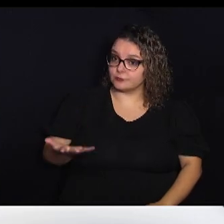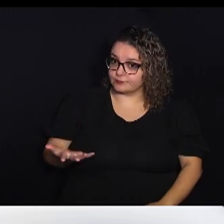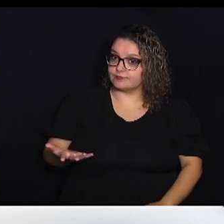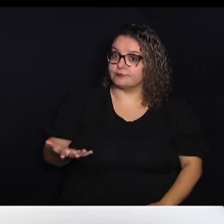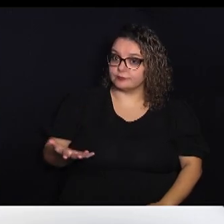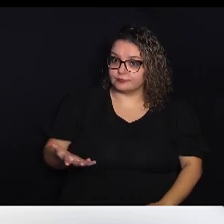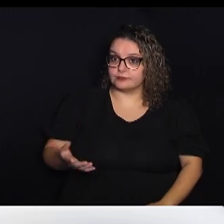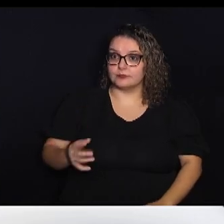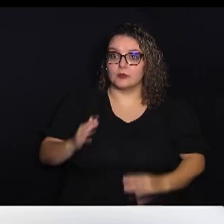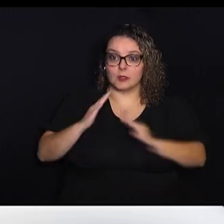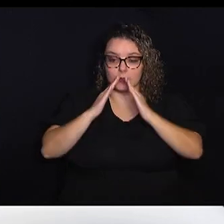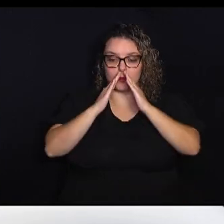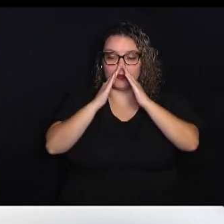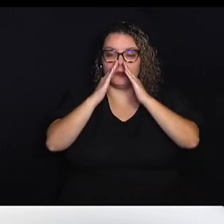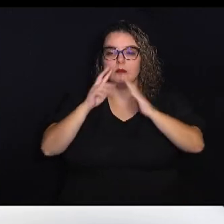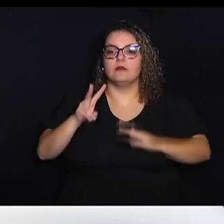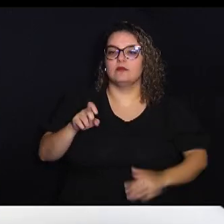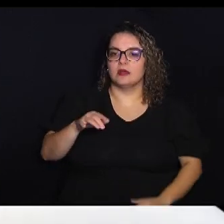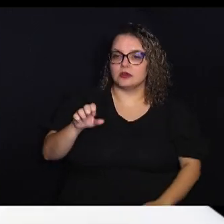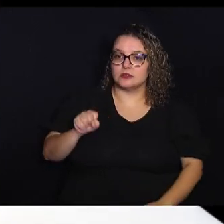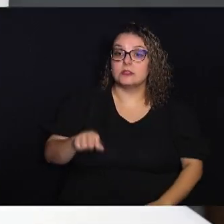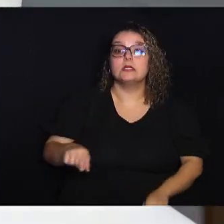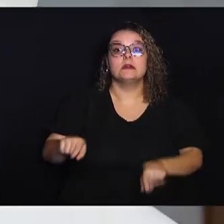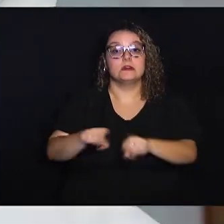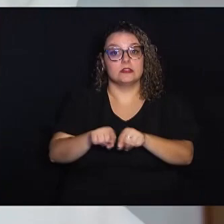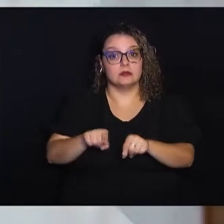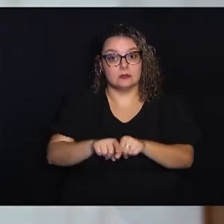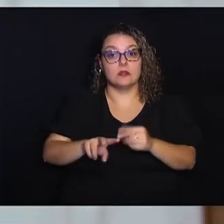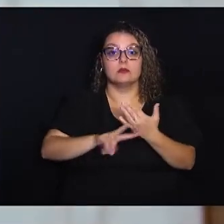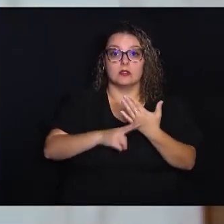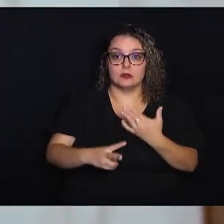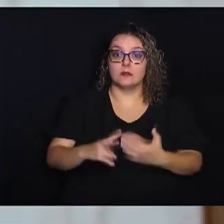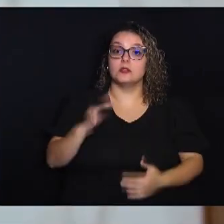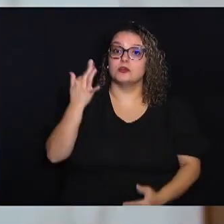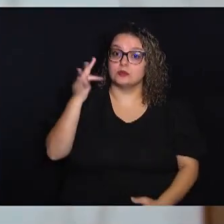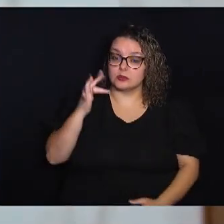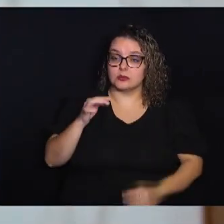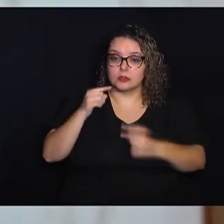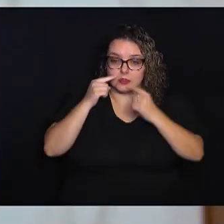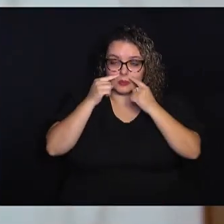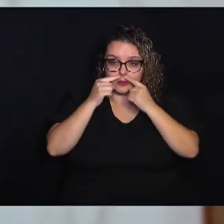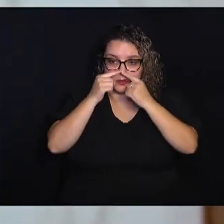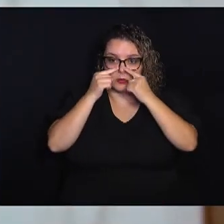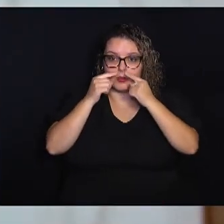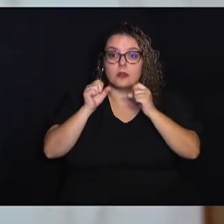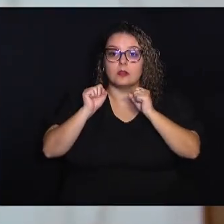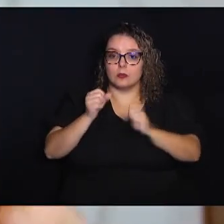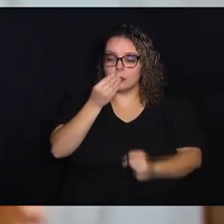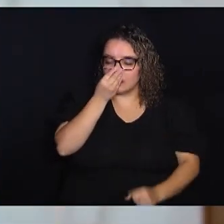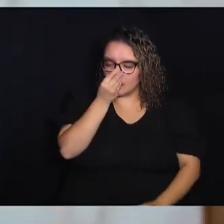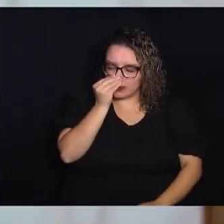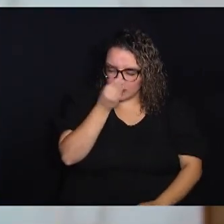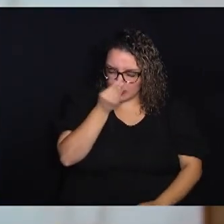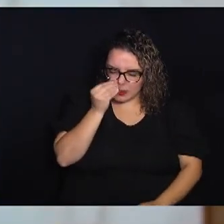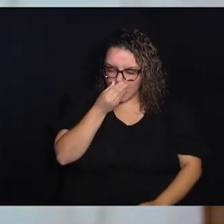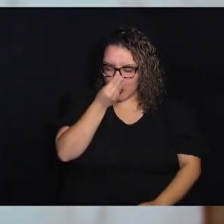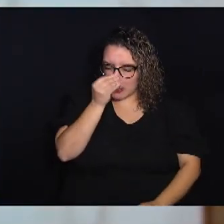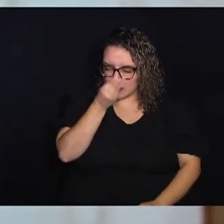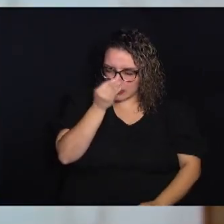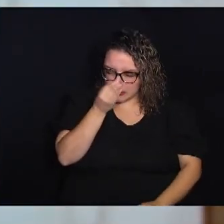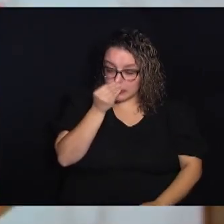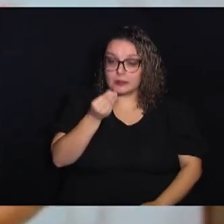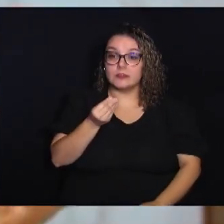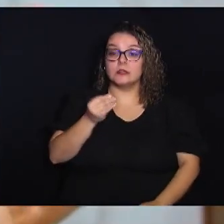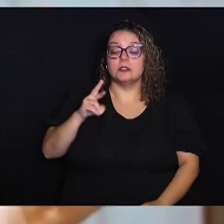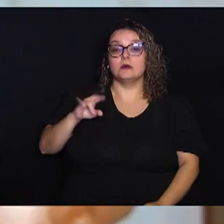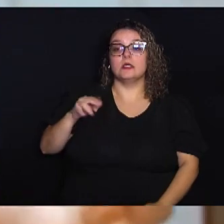aqueles vasoconstritores, etc. Aquilo ali também causa uma forma de agressão no nariz que pode se manifestar como rinite. Então, aqui na rinite,